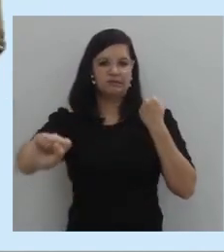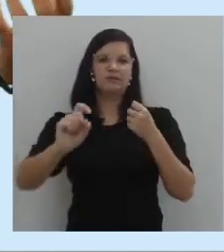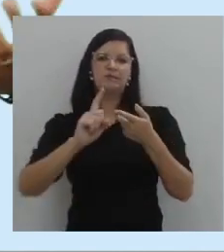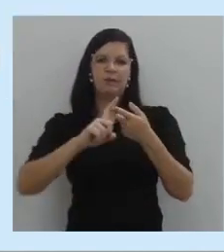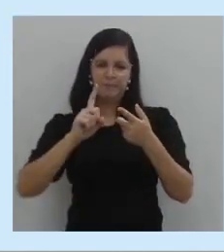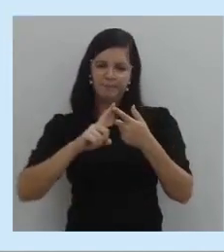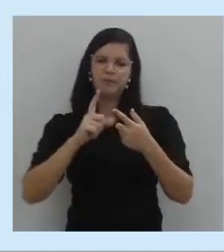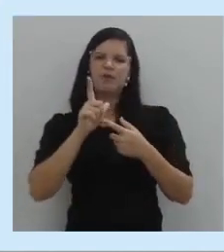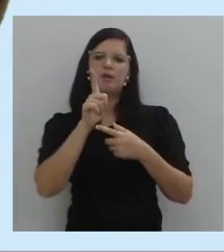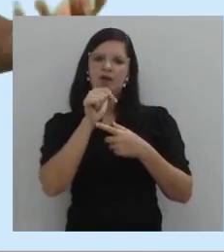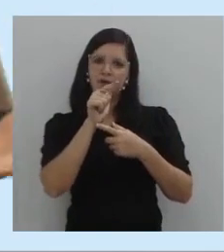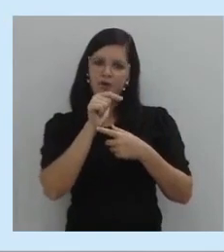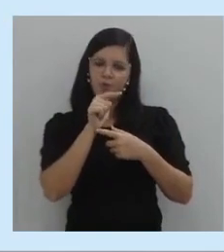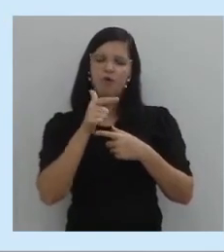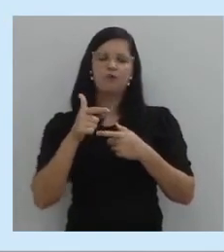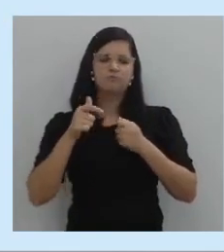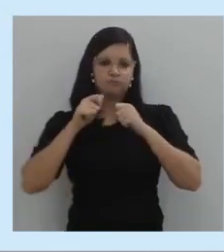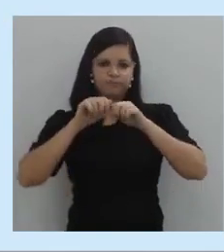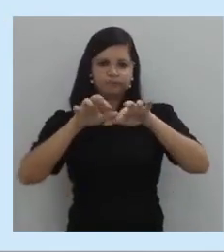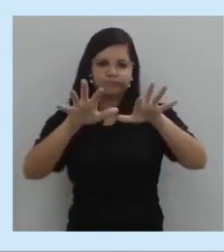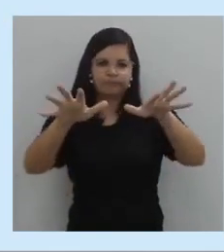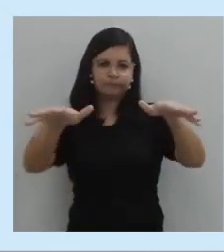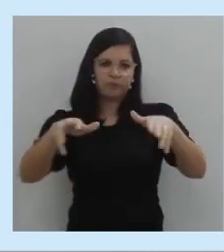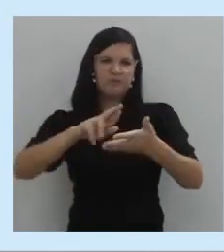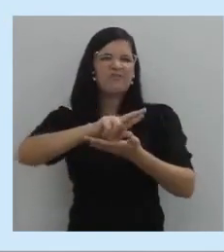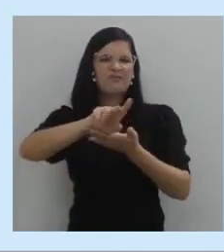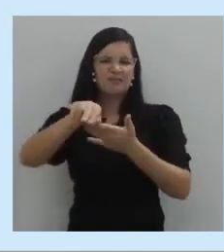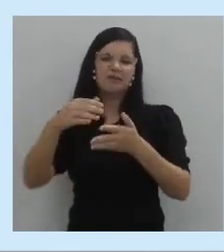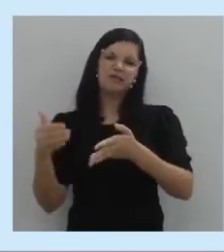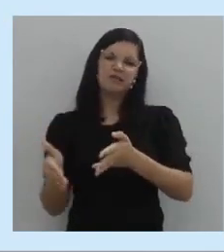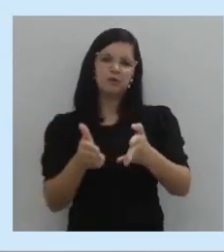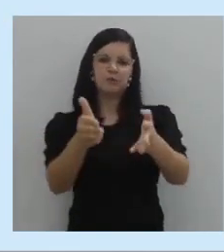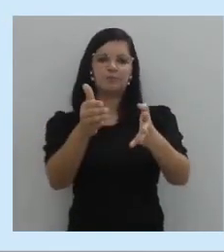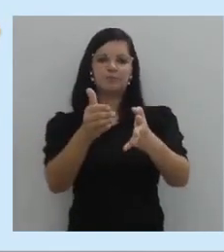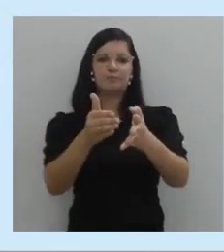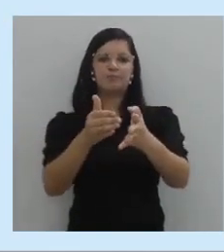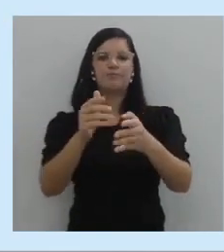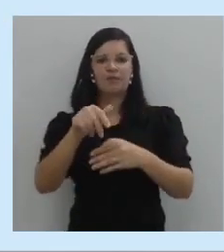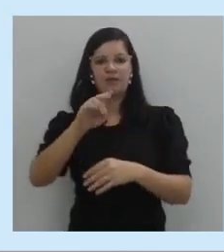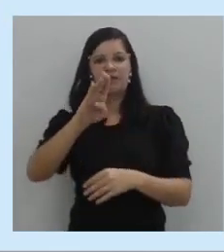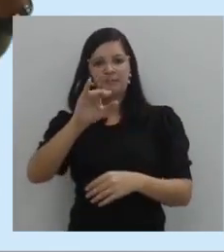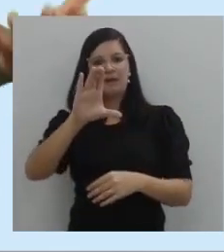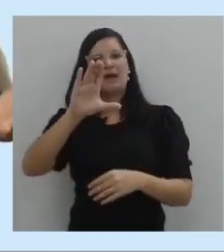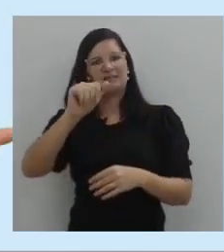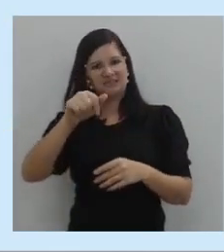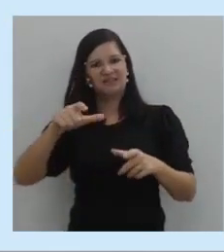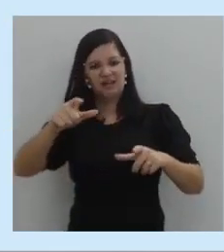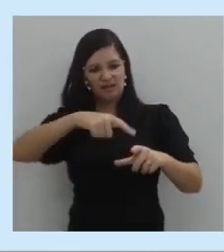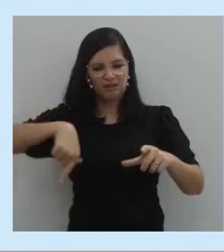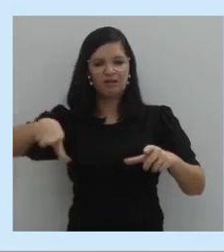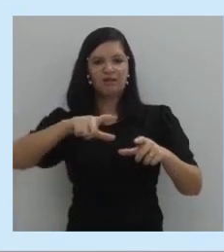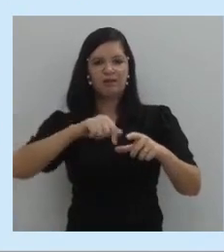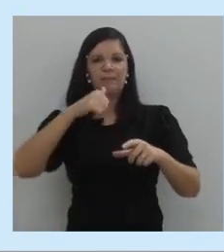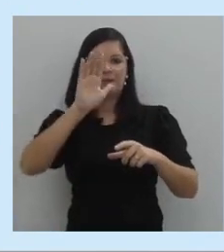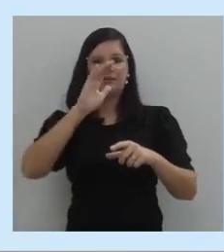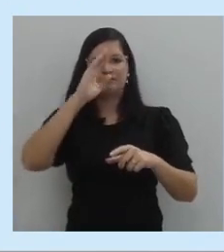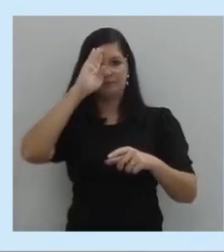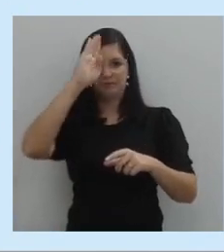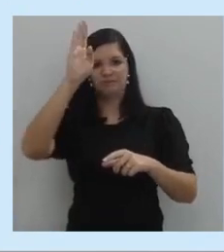como o abastecimento a outros rios, tá? Então, a bacia hidrográfica em si, ela tem o São Francisco como